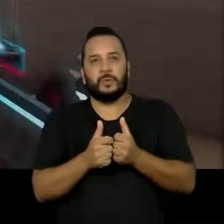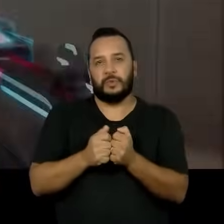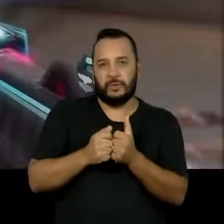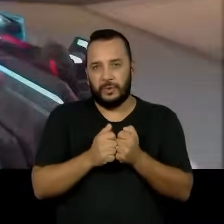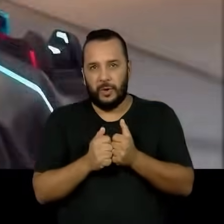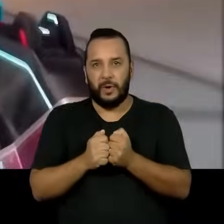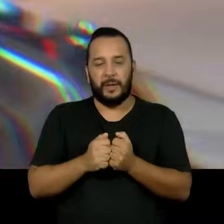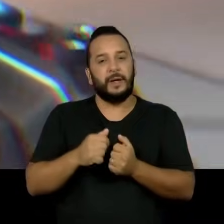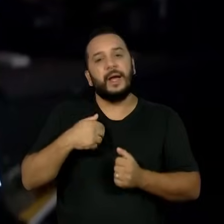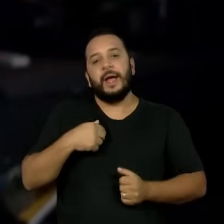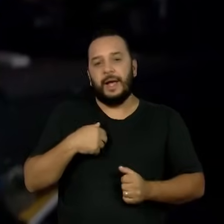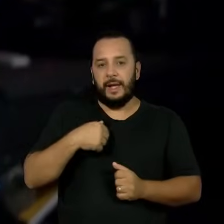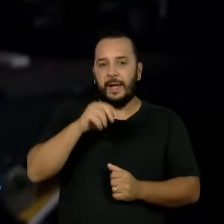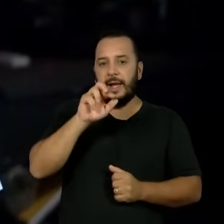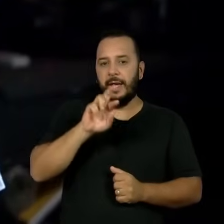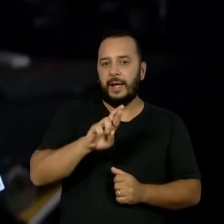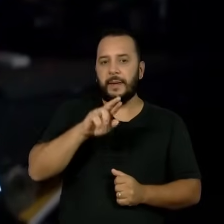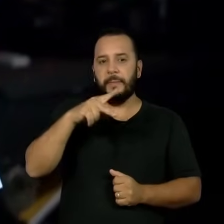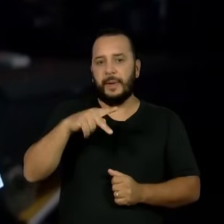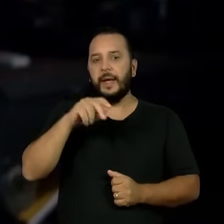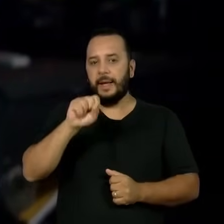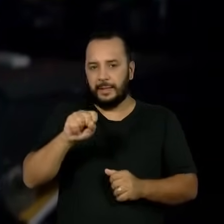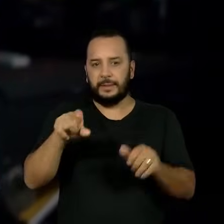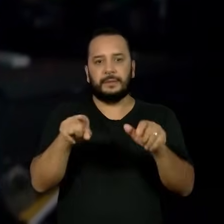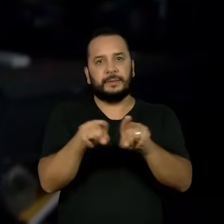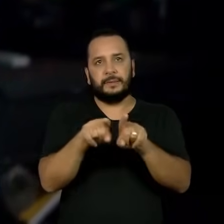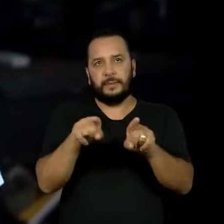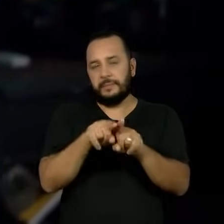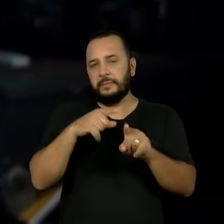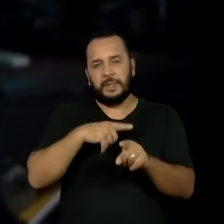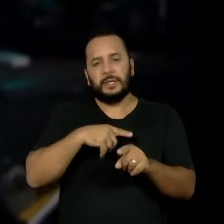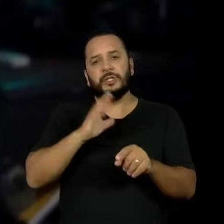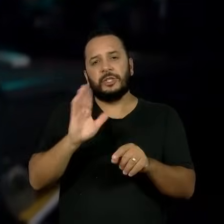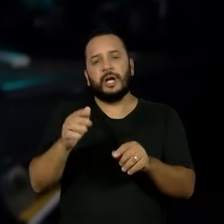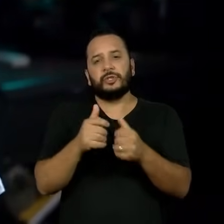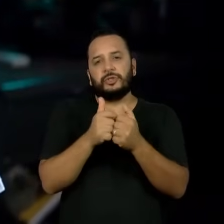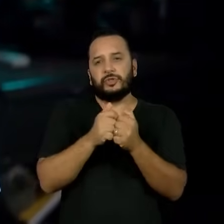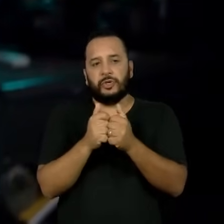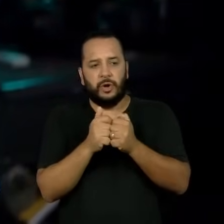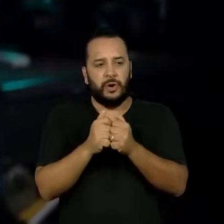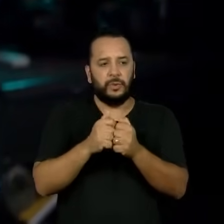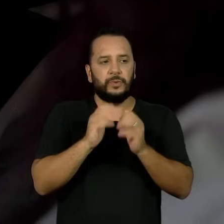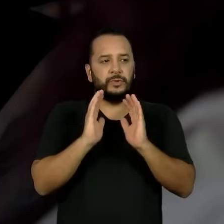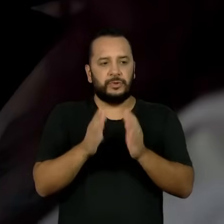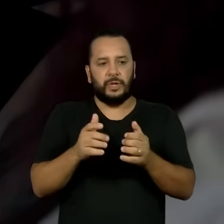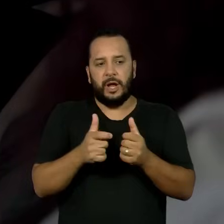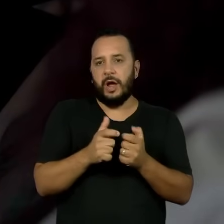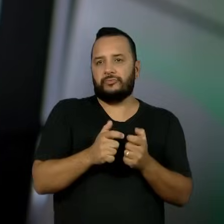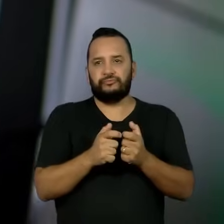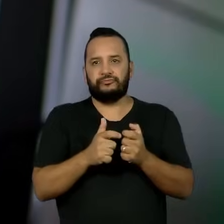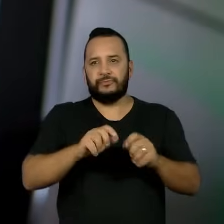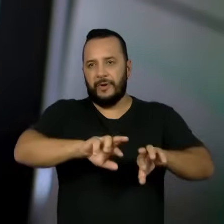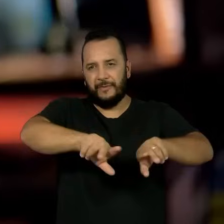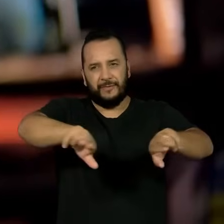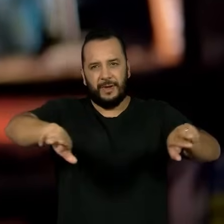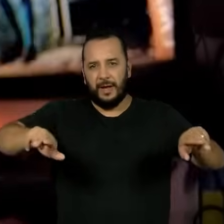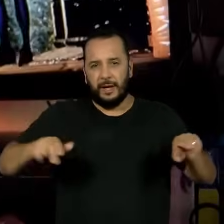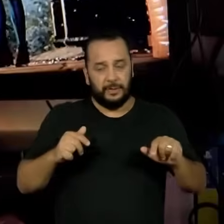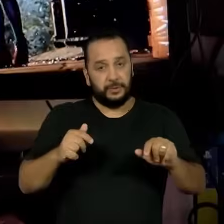de FPS, Battle Royale, que são os jogos mais populares hoje em dia.